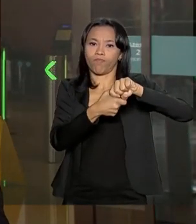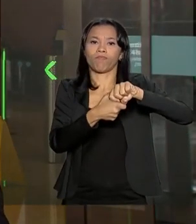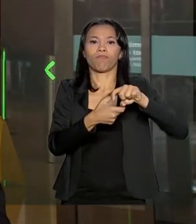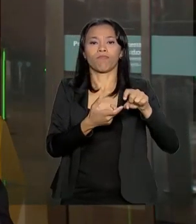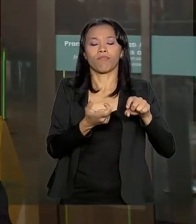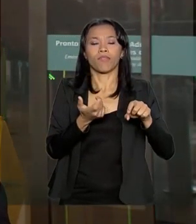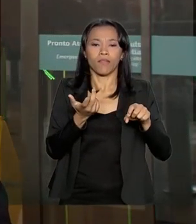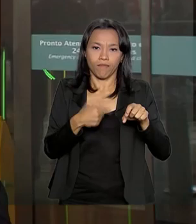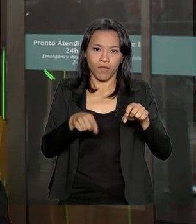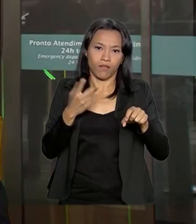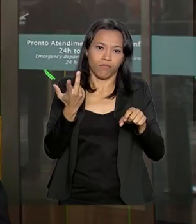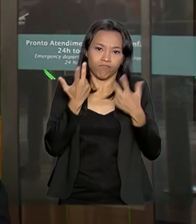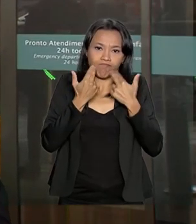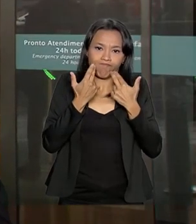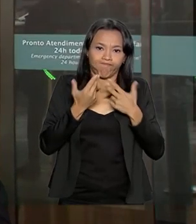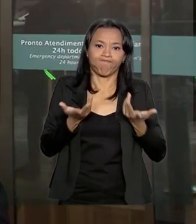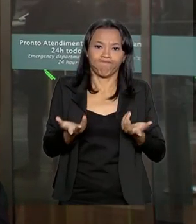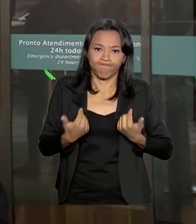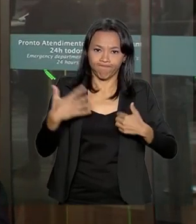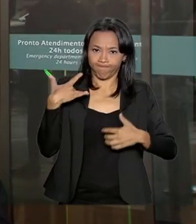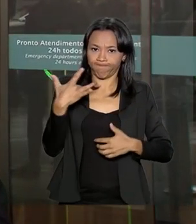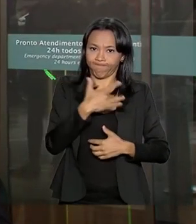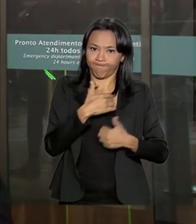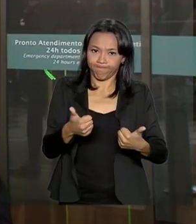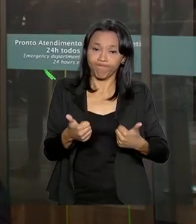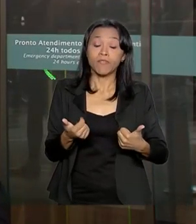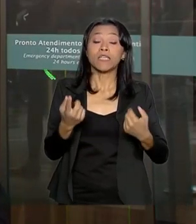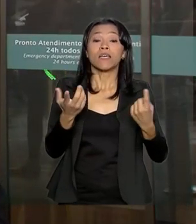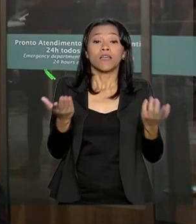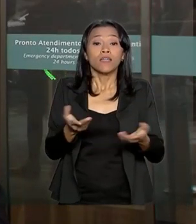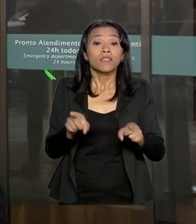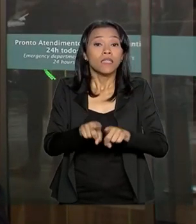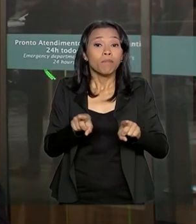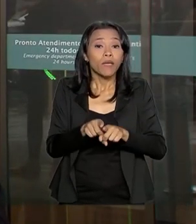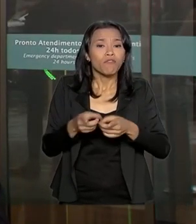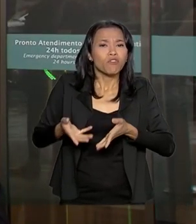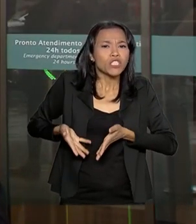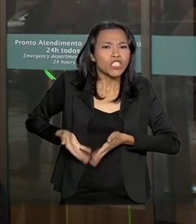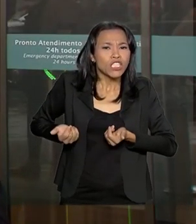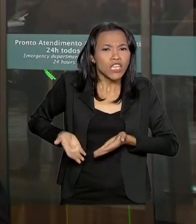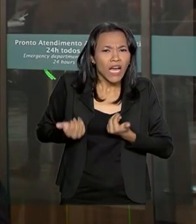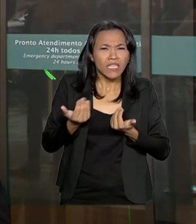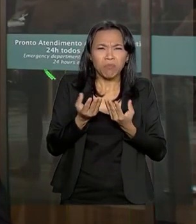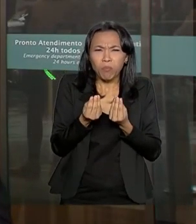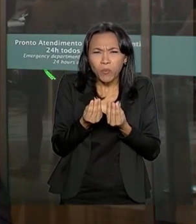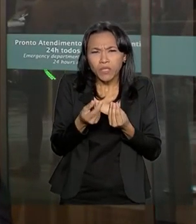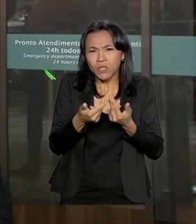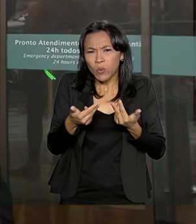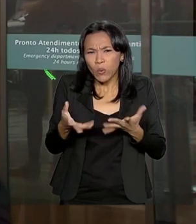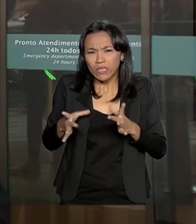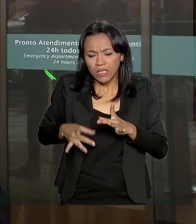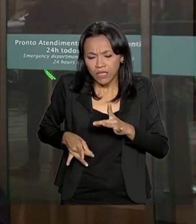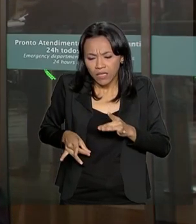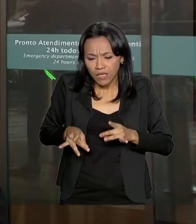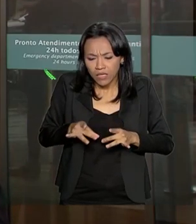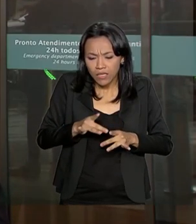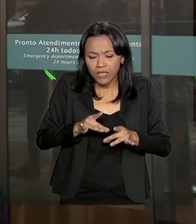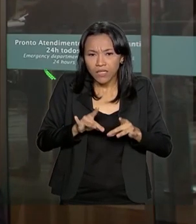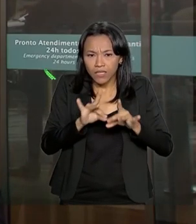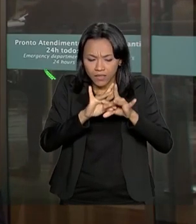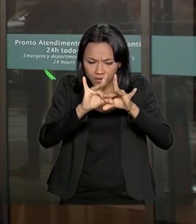presidente da República. E durante a cirurgia foi também feita a retirada de muitas aderências do intestino grosso